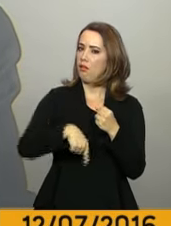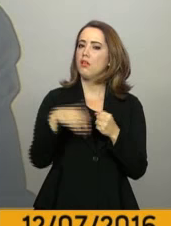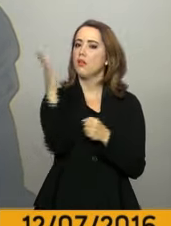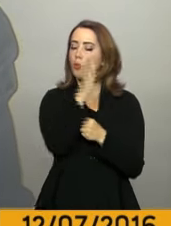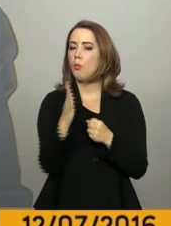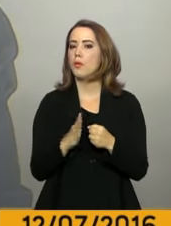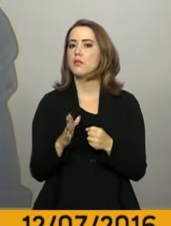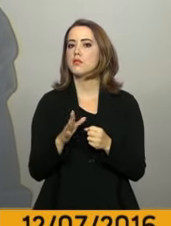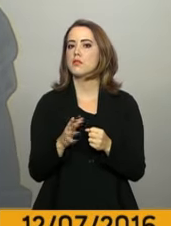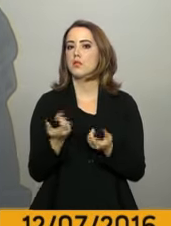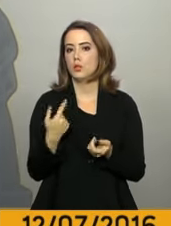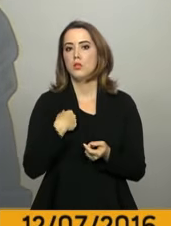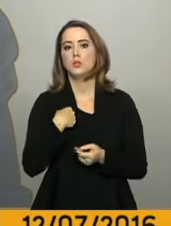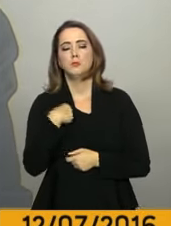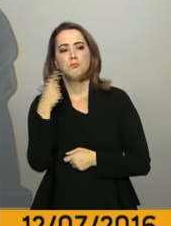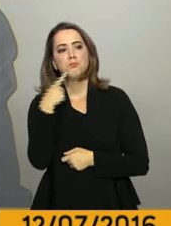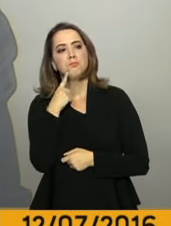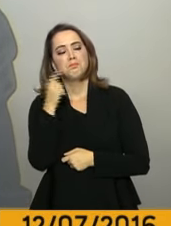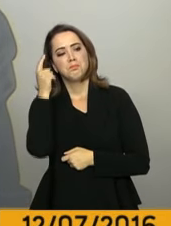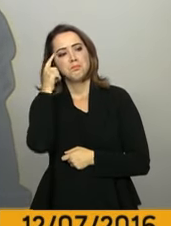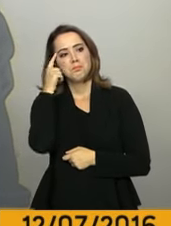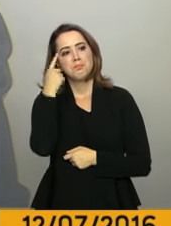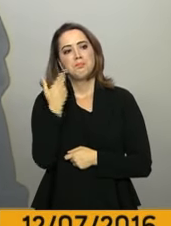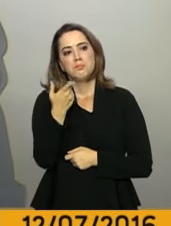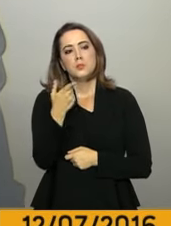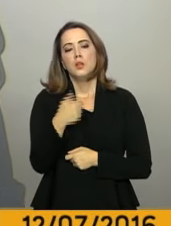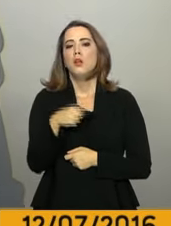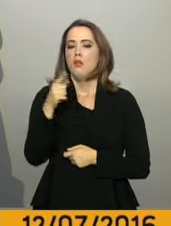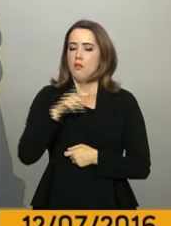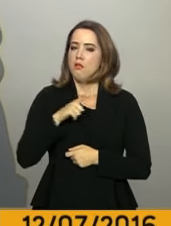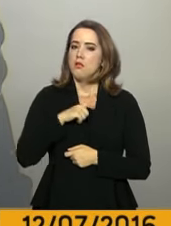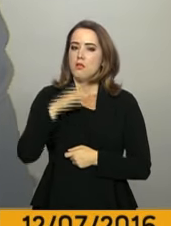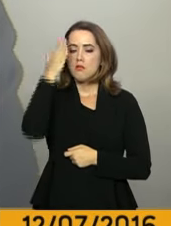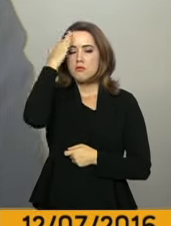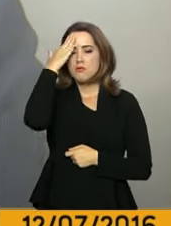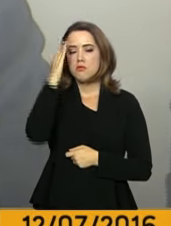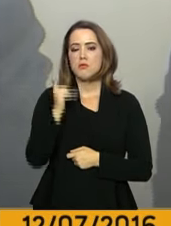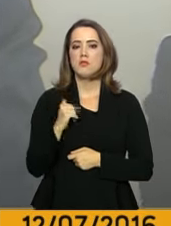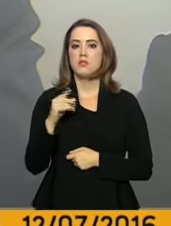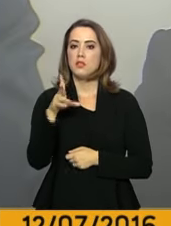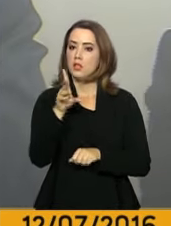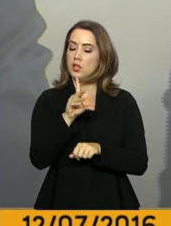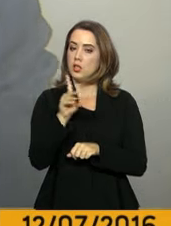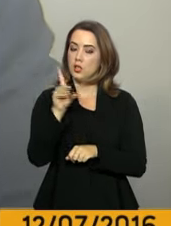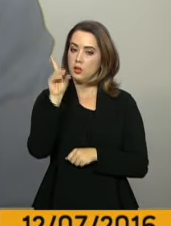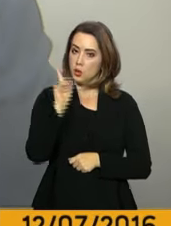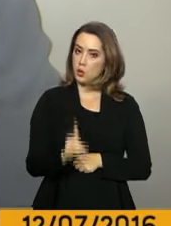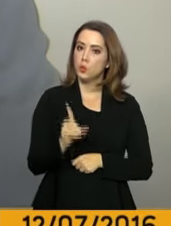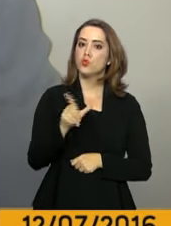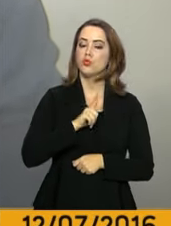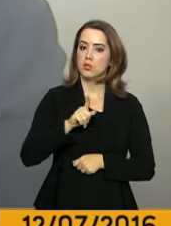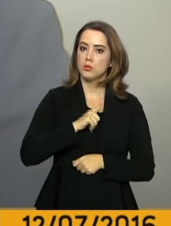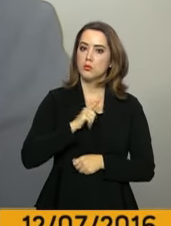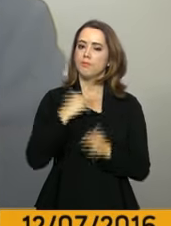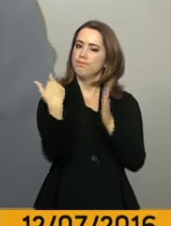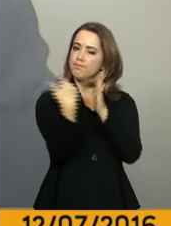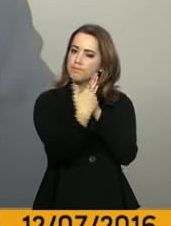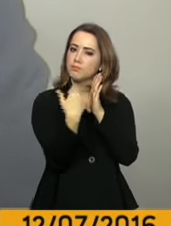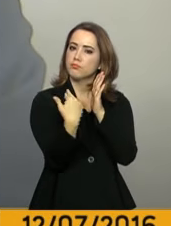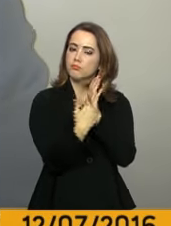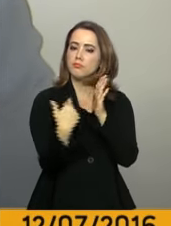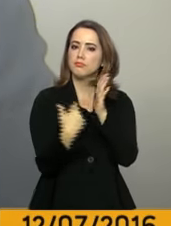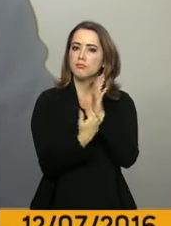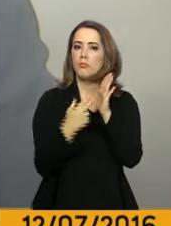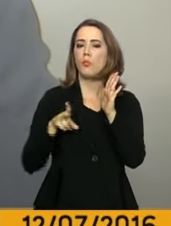isso porque é interessante eu que sou da área jurídica eu sei que o direito existe exata e precisamente para regular de forma